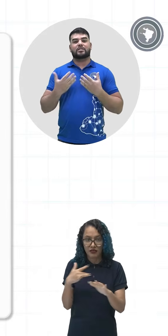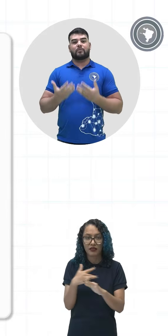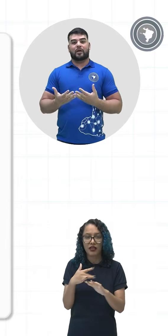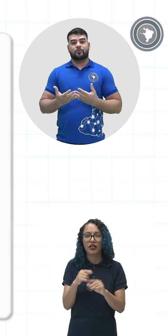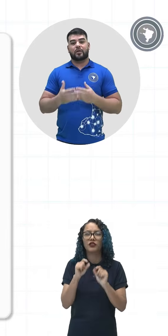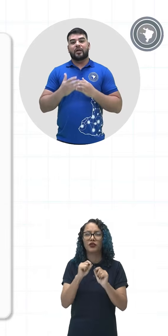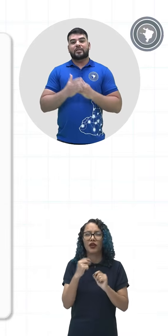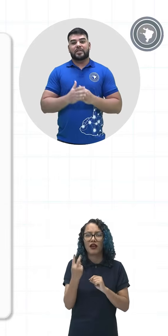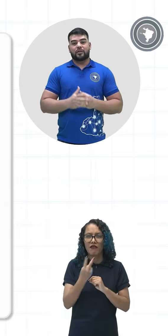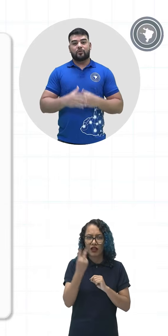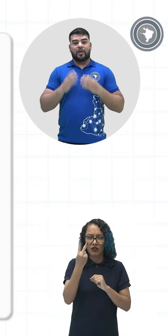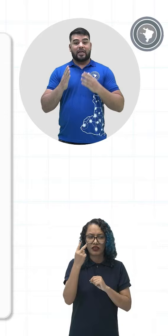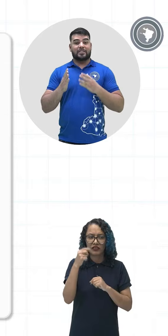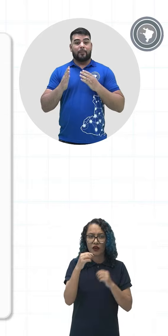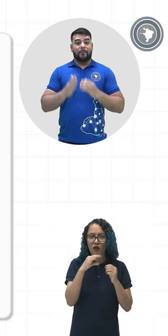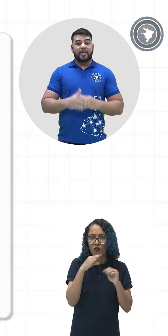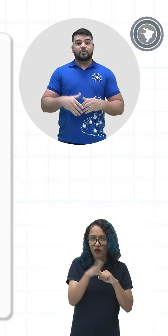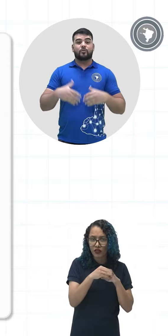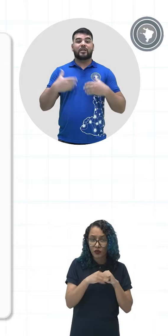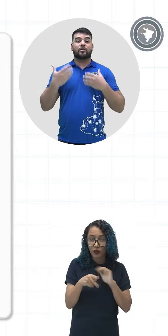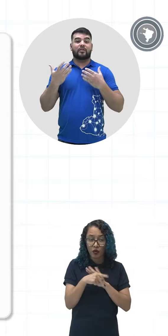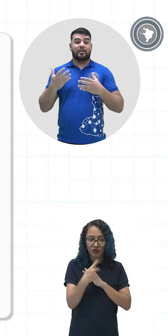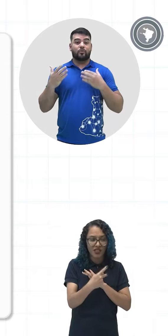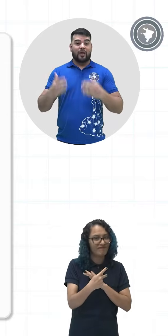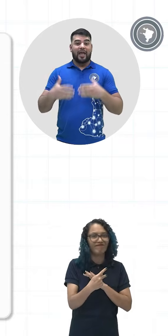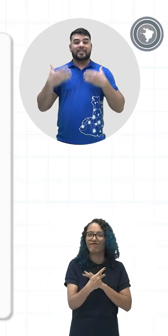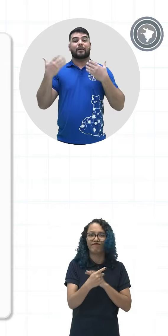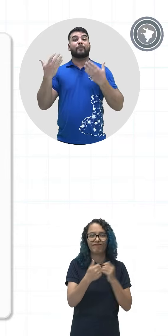seus conhecimentos, sendo essa apenas uma